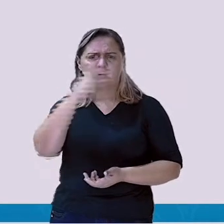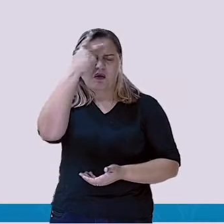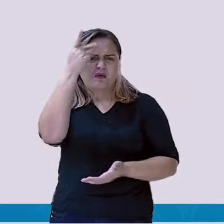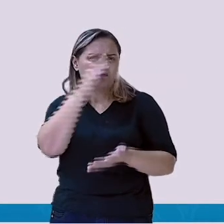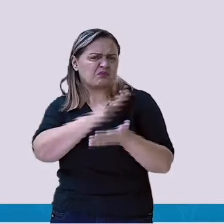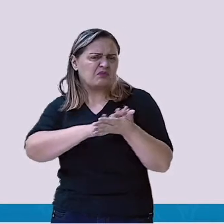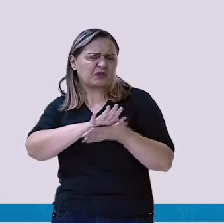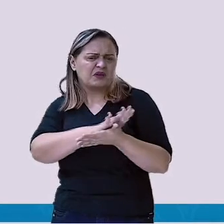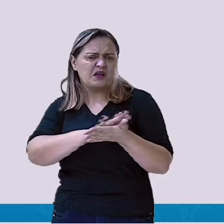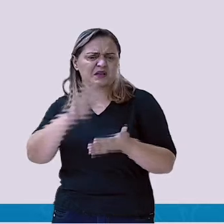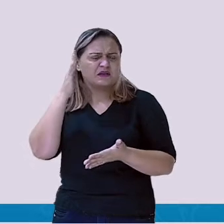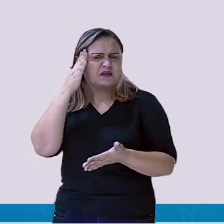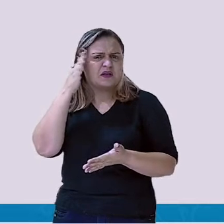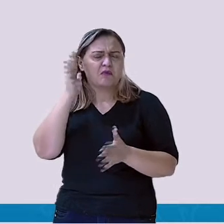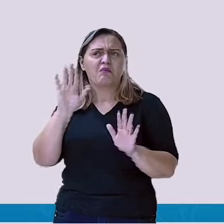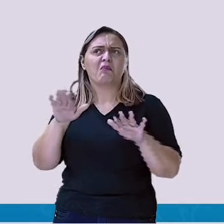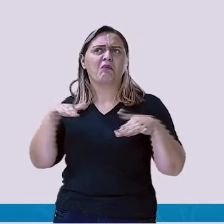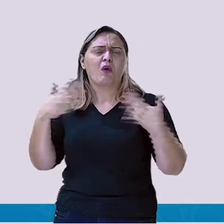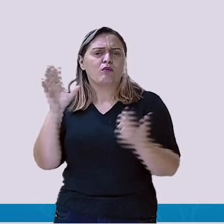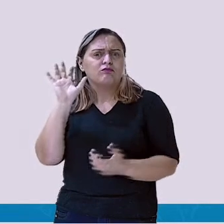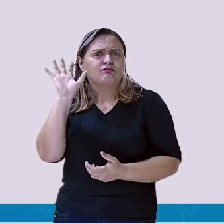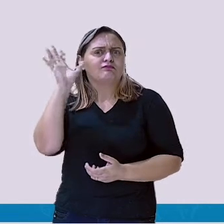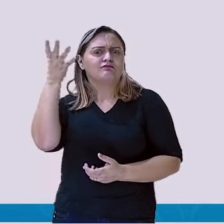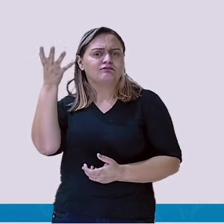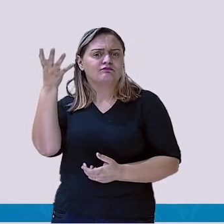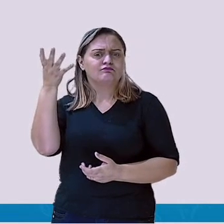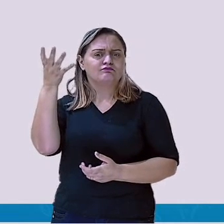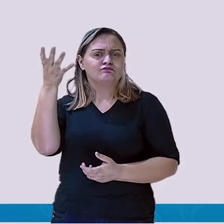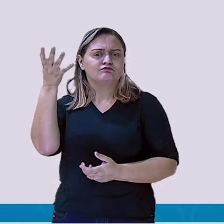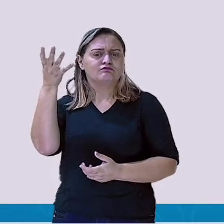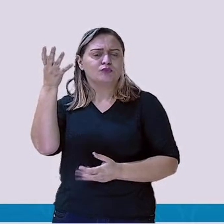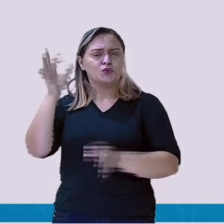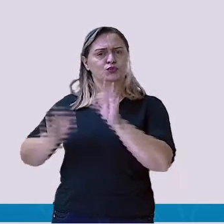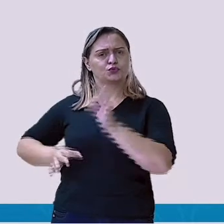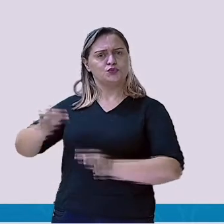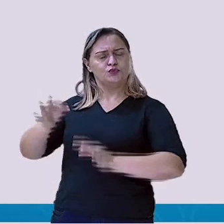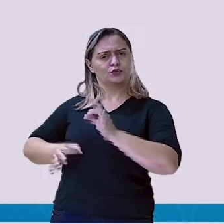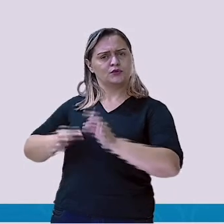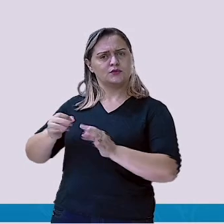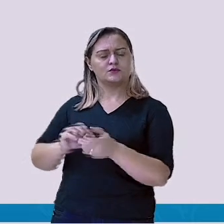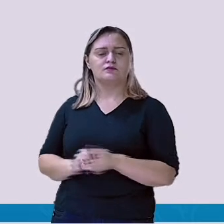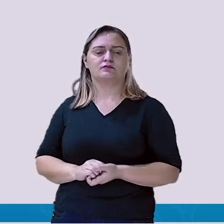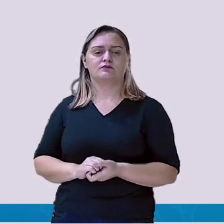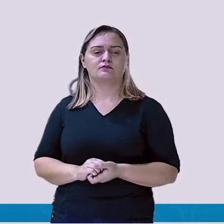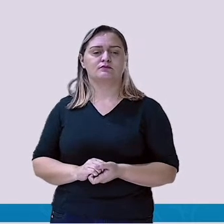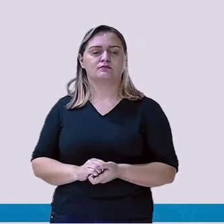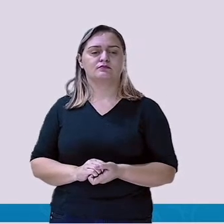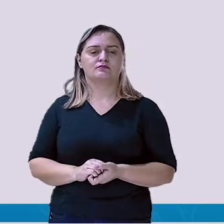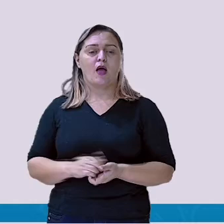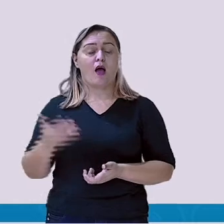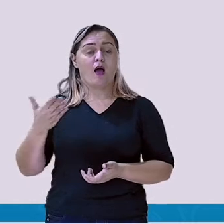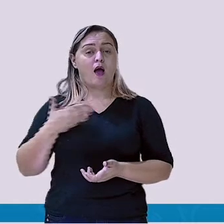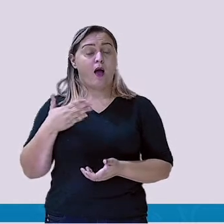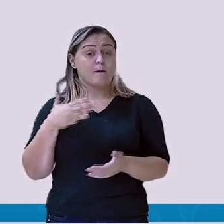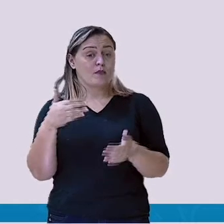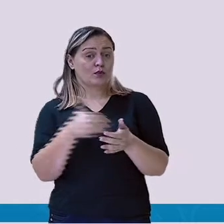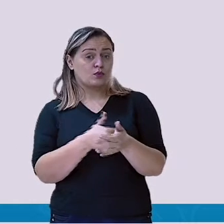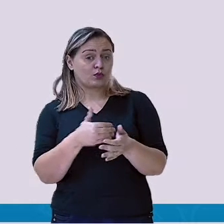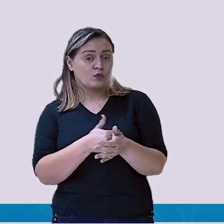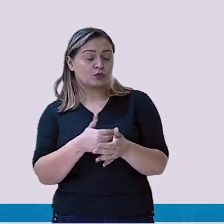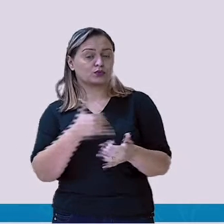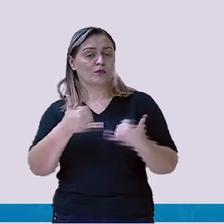do juiz. Amigo oculto é uma brincadeira comum no Natal. Qual